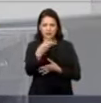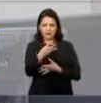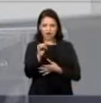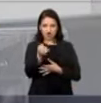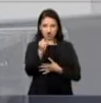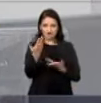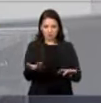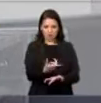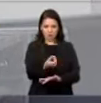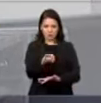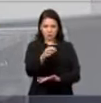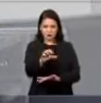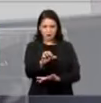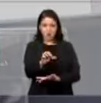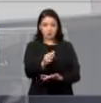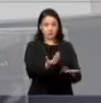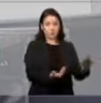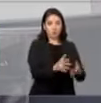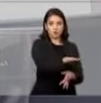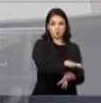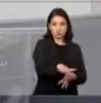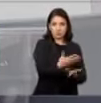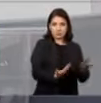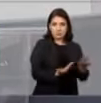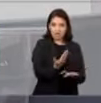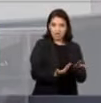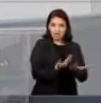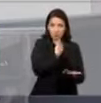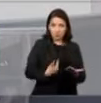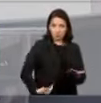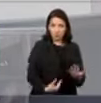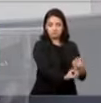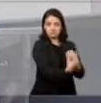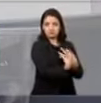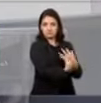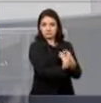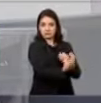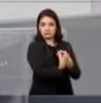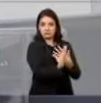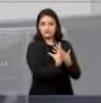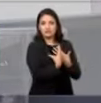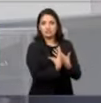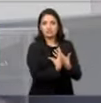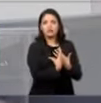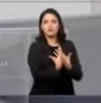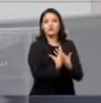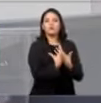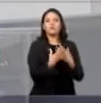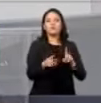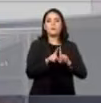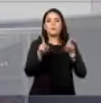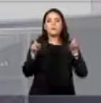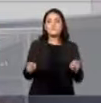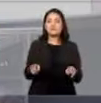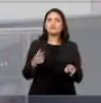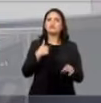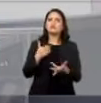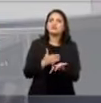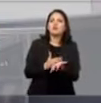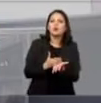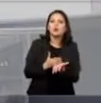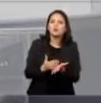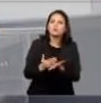ano, que o servidor público ele serve. Então, eu, desde que cheguei, estou